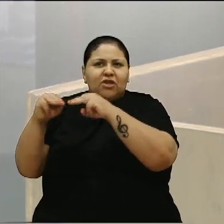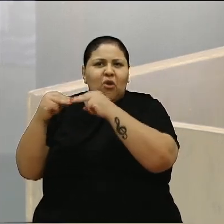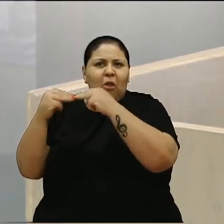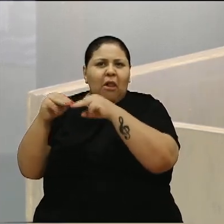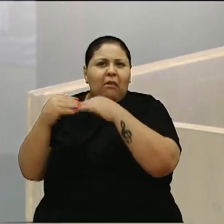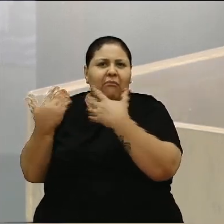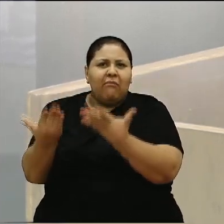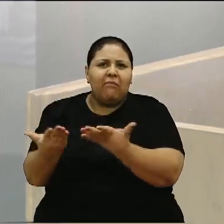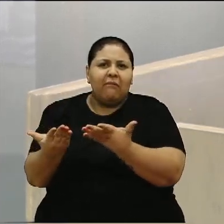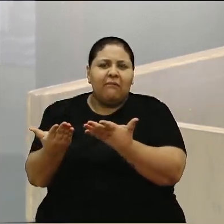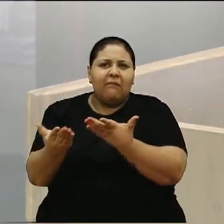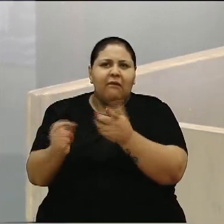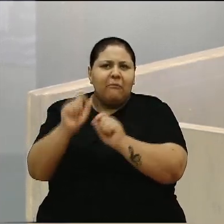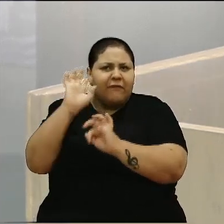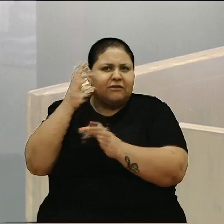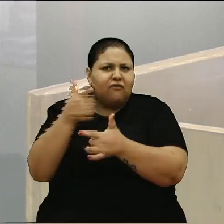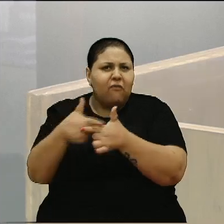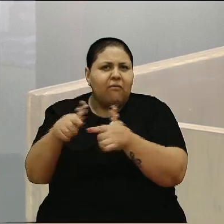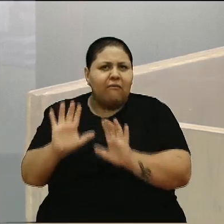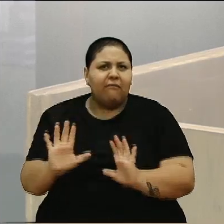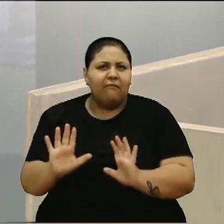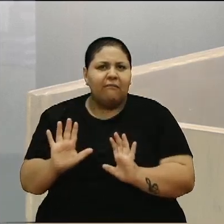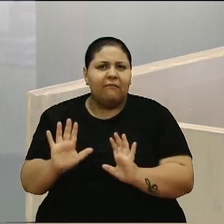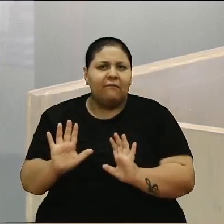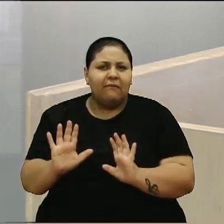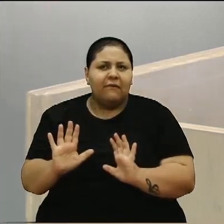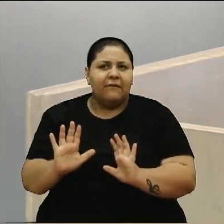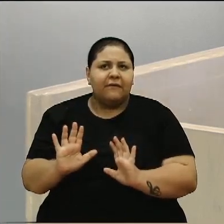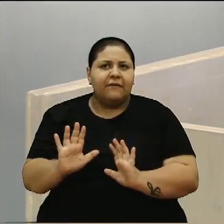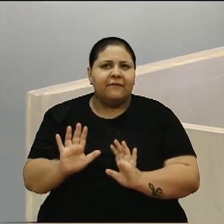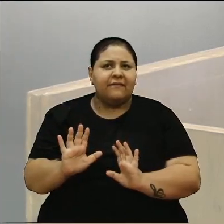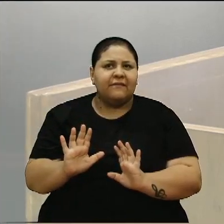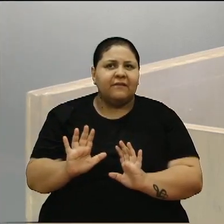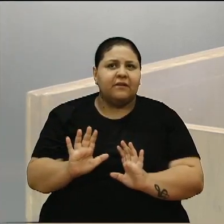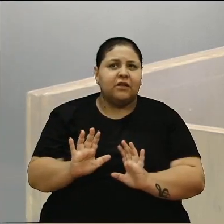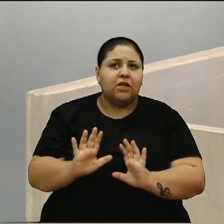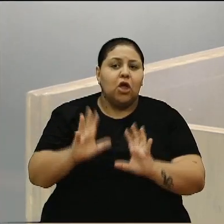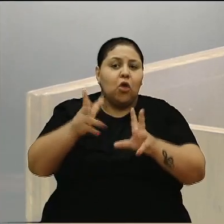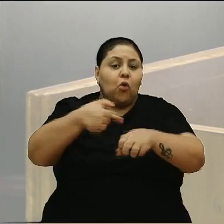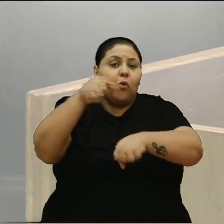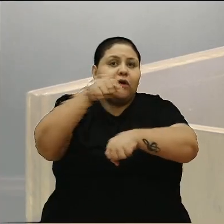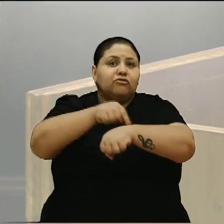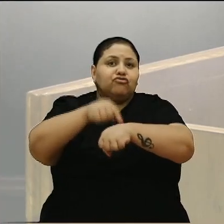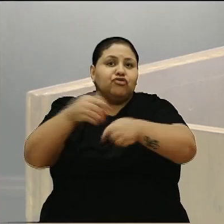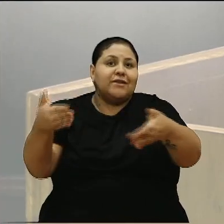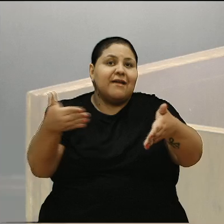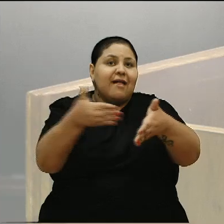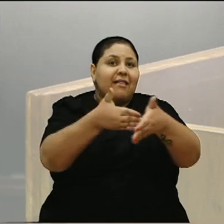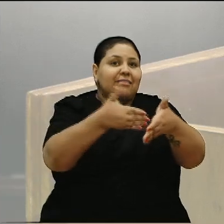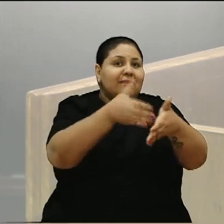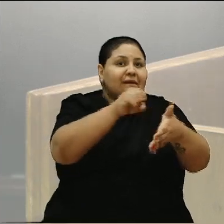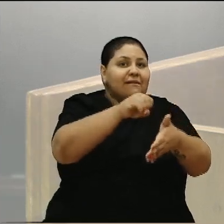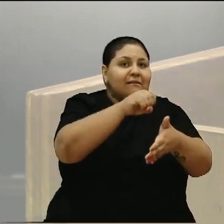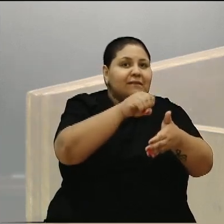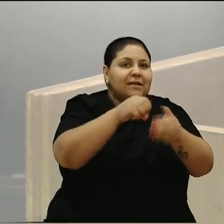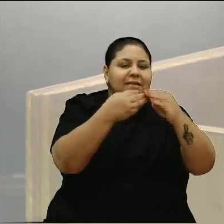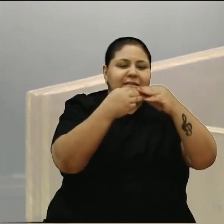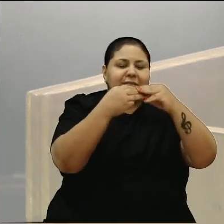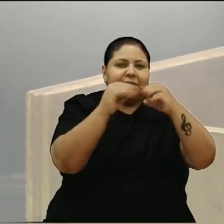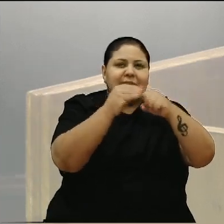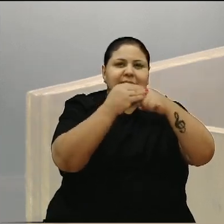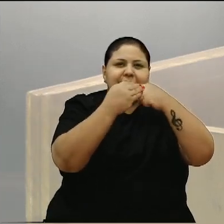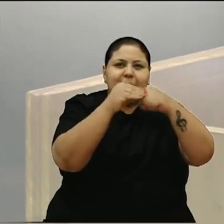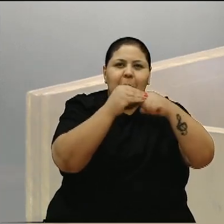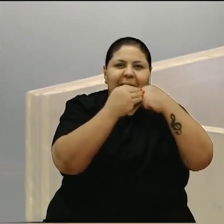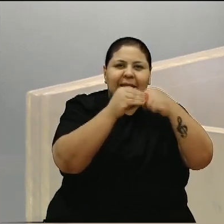Santa Justina, onde eles atendem, como é que eles vão voltar em quantos dias lá para São Marquinhos, da linha Feijoca, do outro lado? Tem que atender